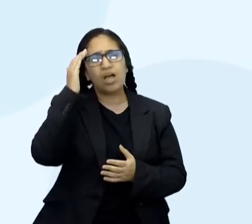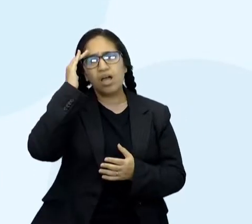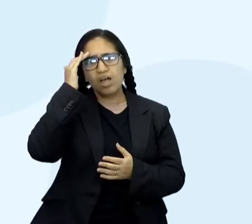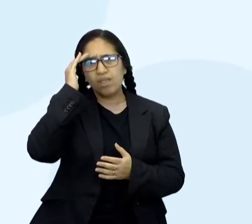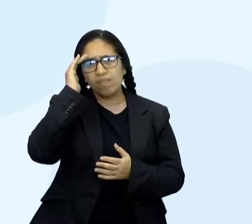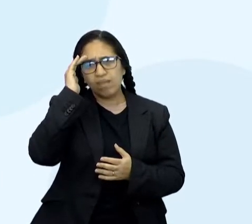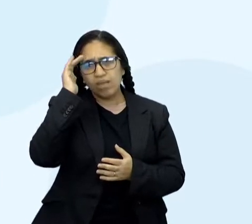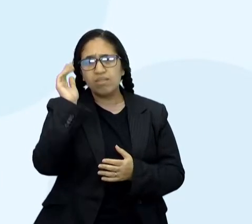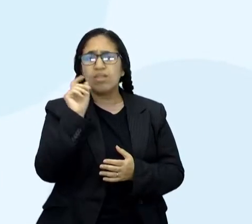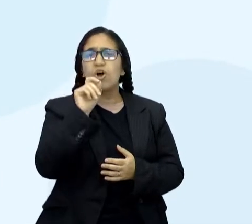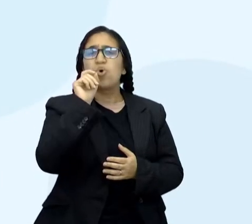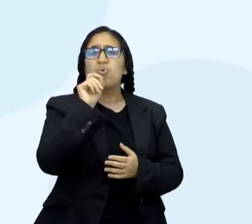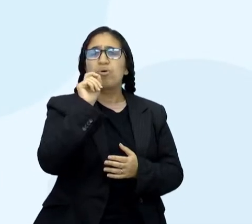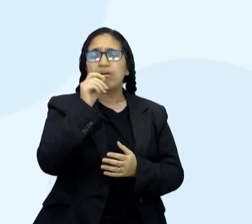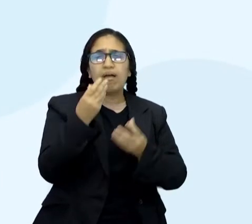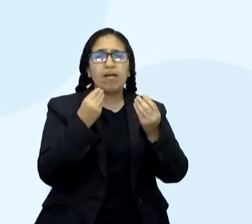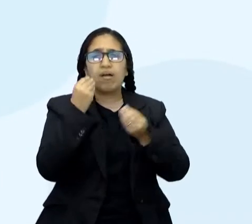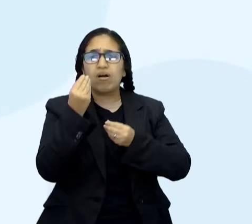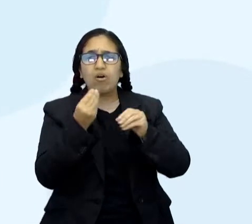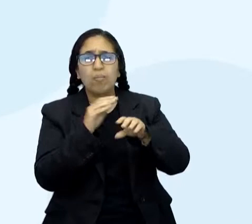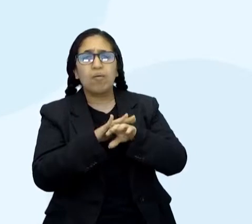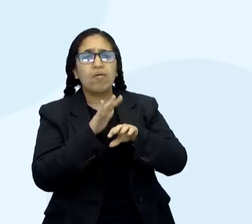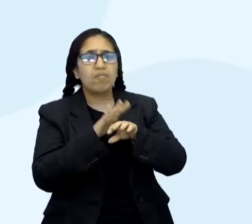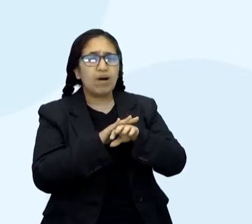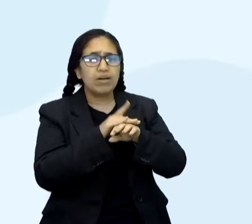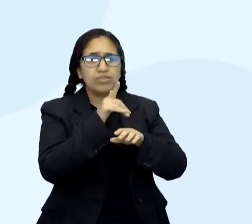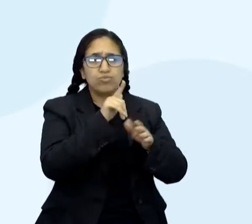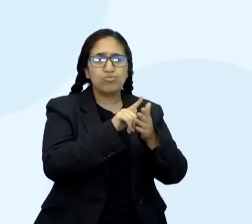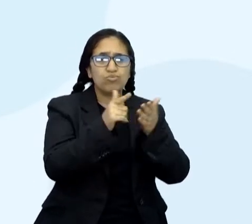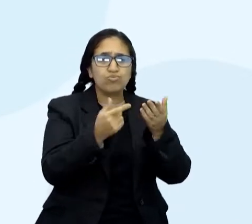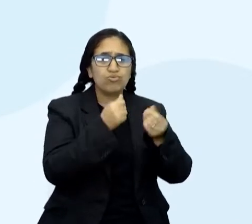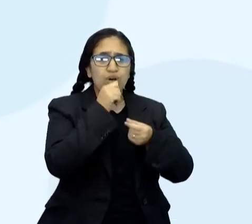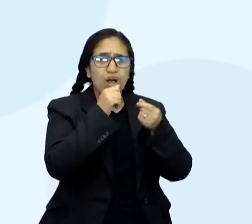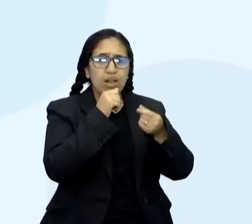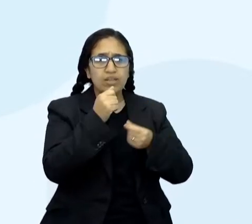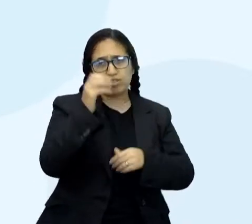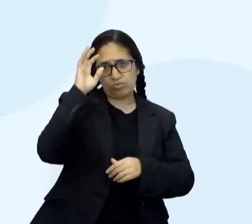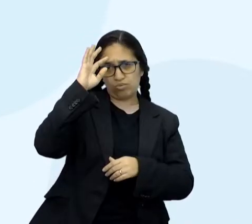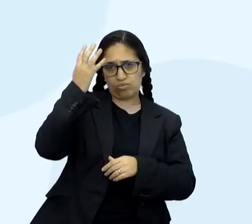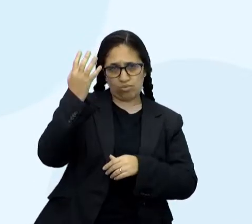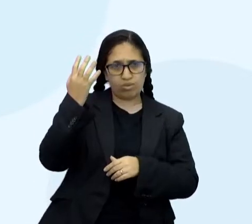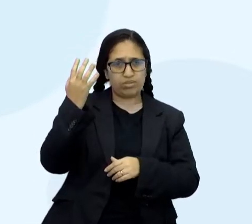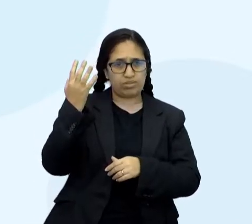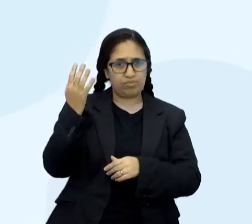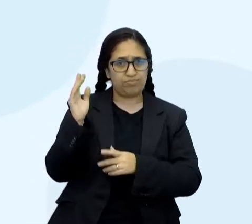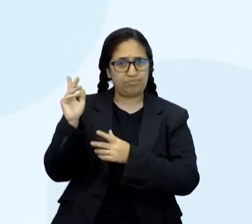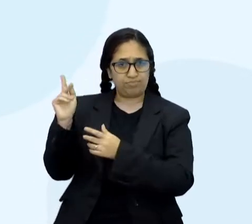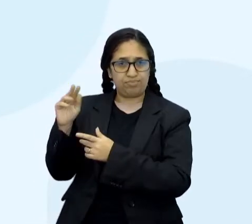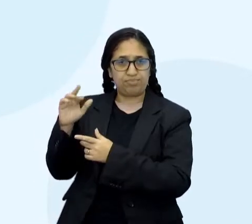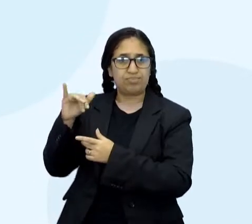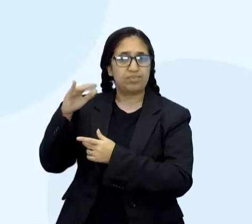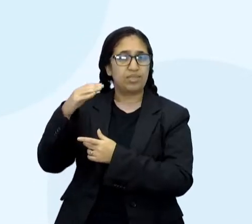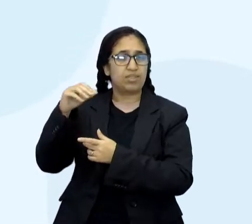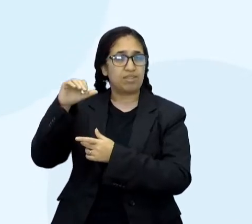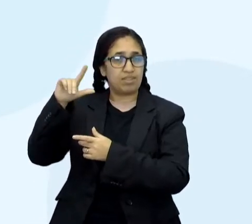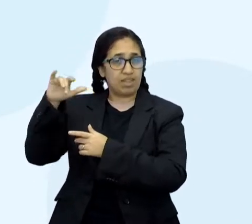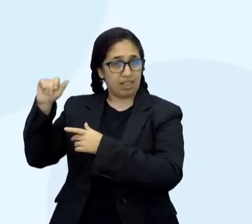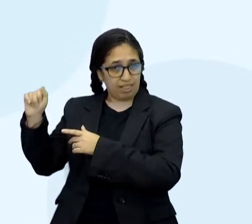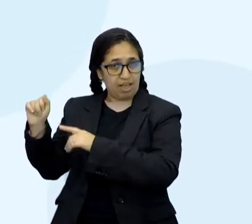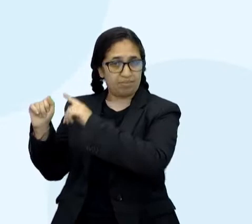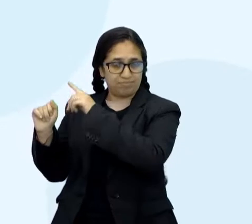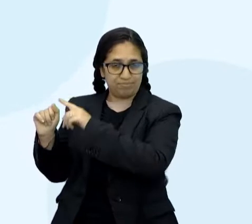Entenda o que é e como fazer jornalismo de soluções, por Priscila Pacheco. Então vamos